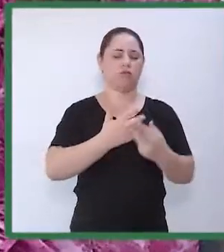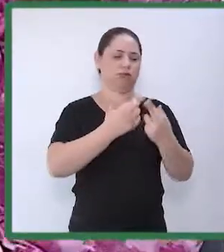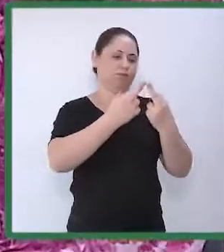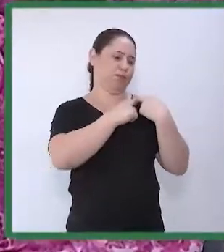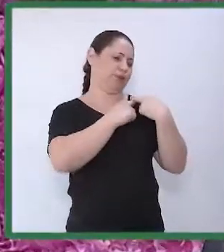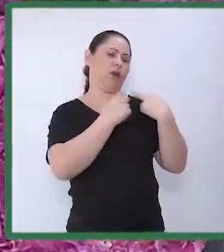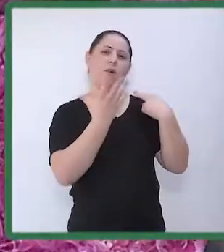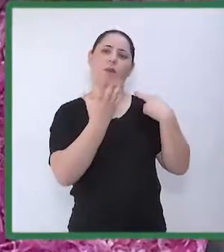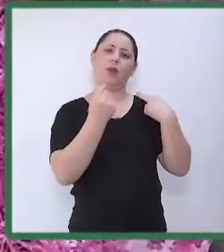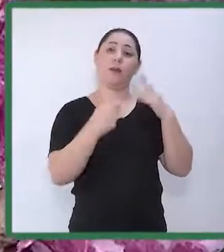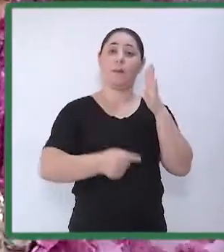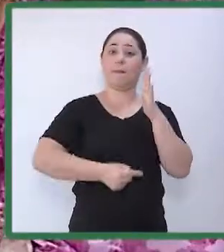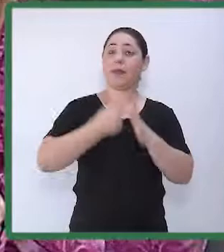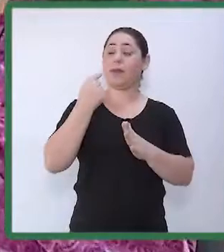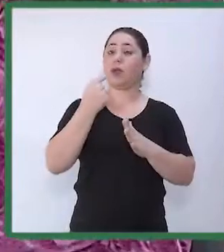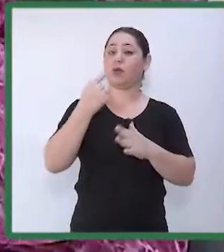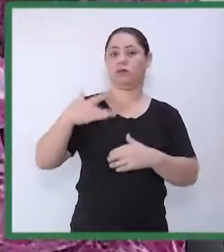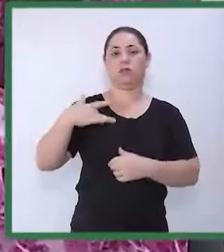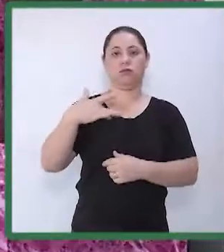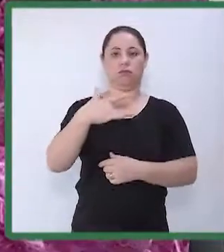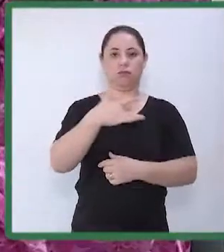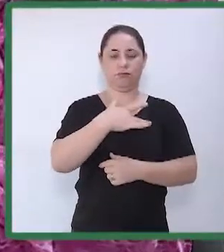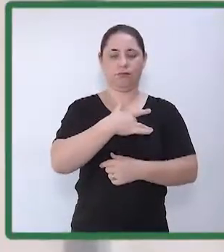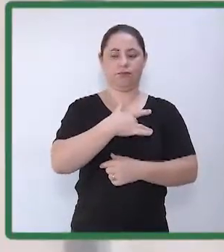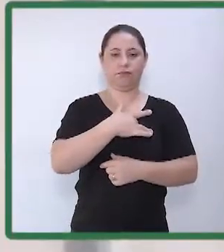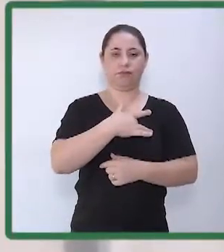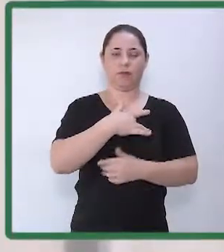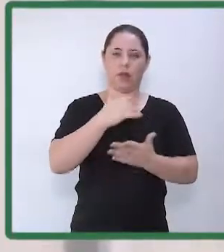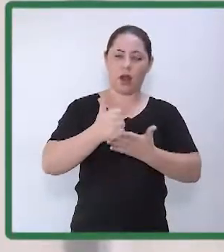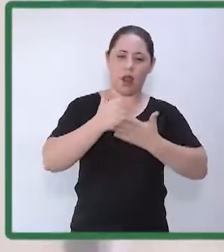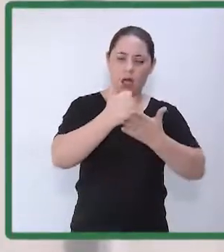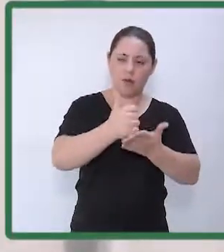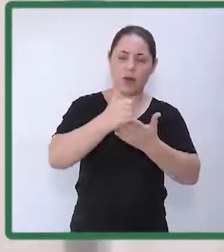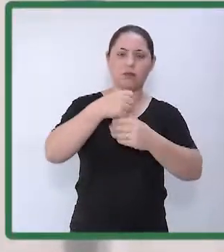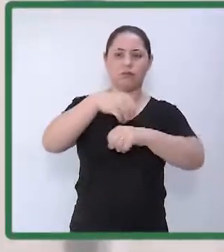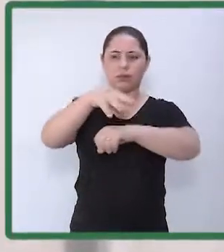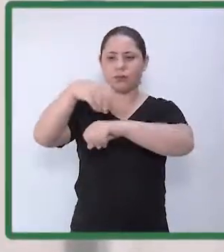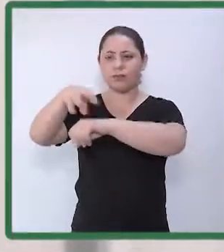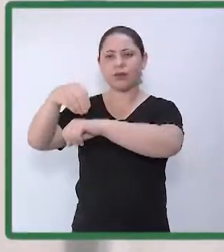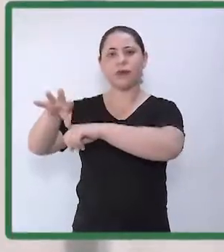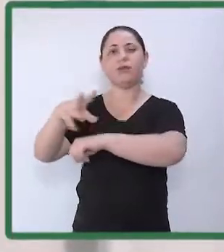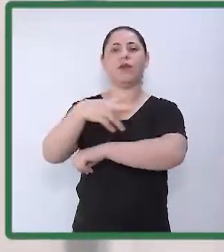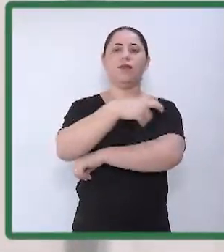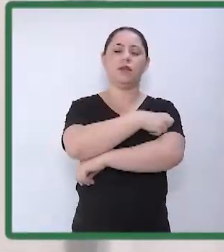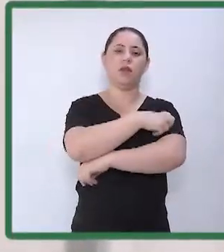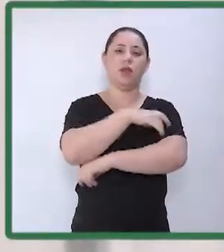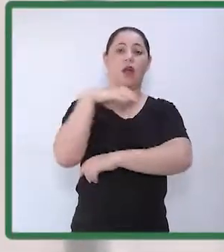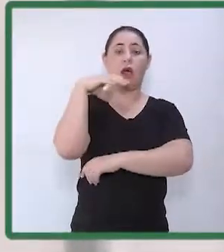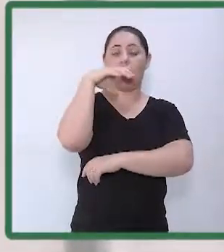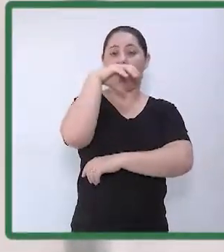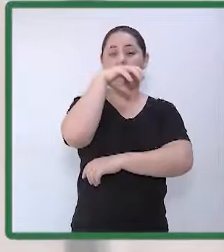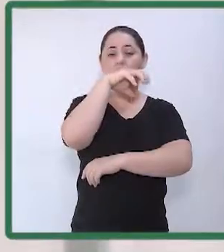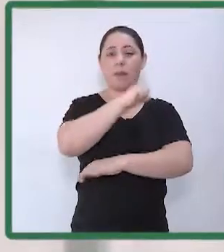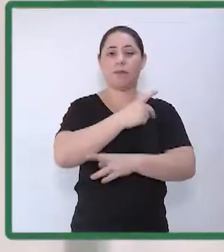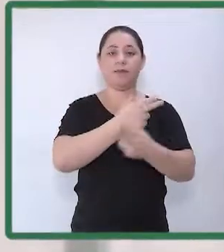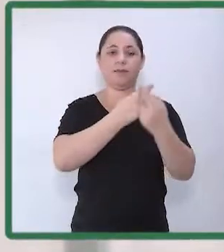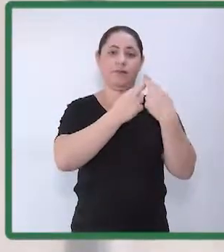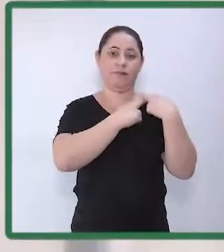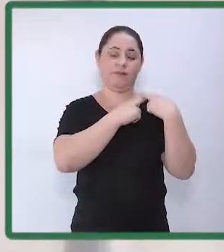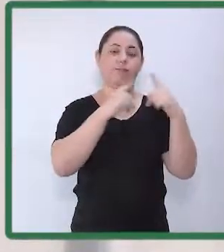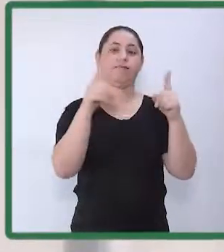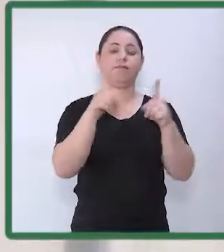muita responsabilidade. Primeiro, com a saúde, né? Ou seja, levando a vacinação com muita agilidade, com